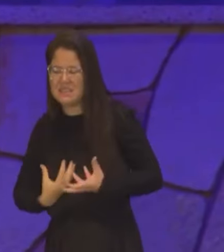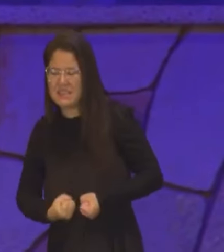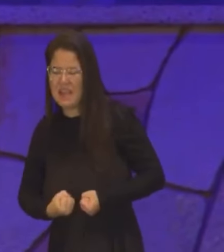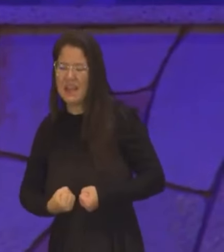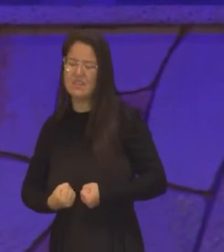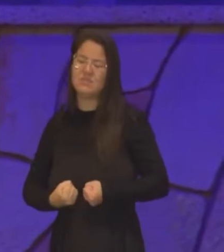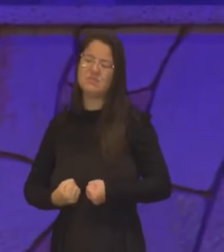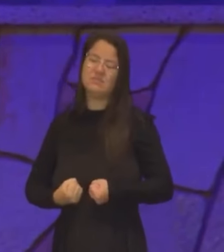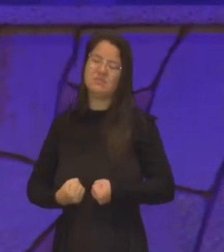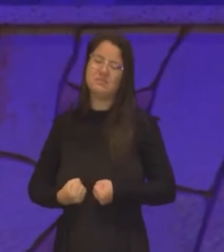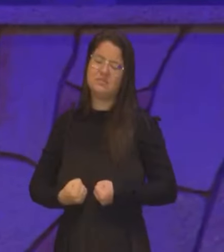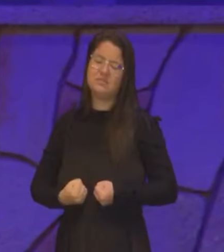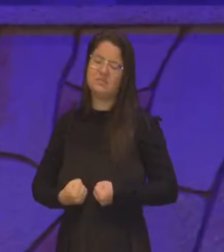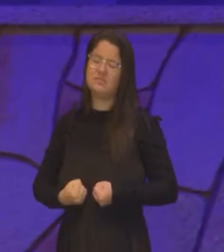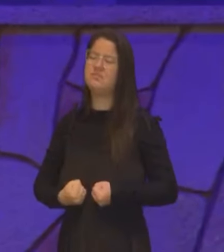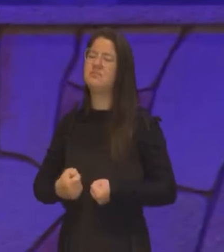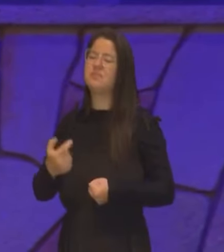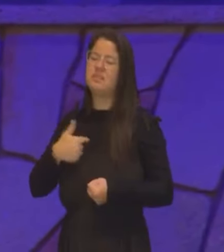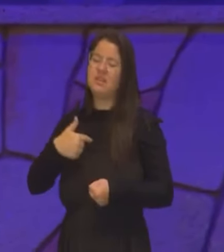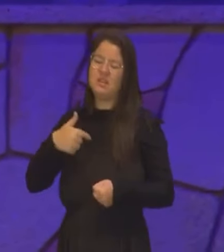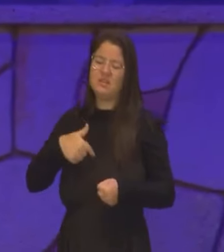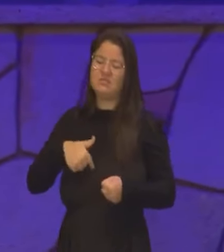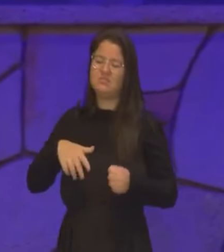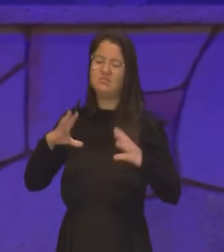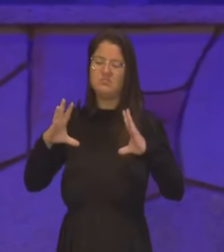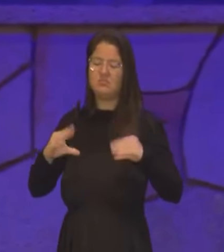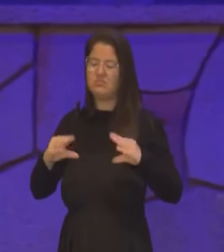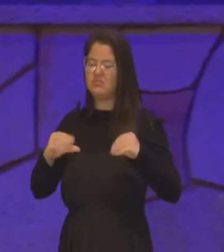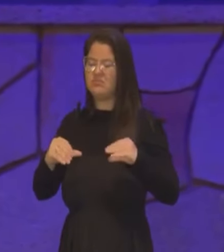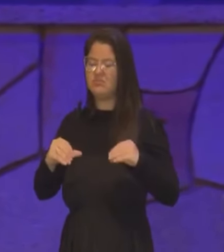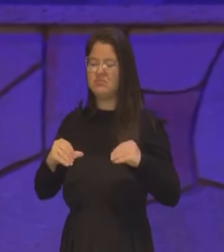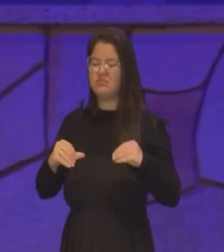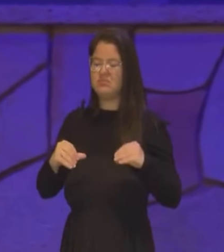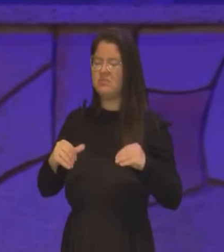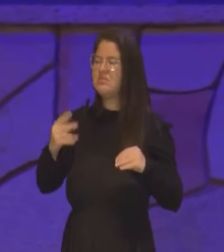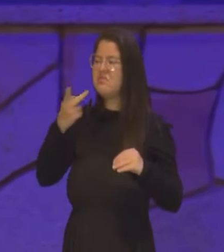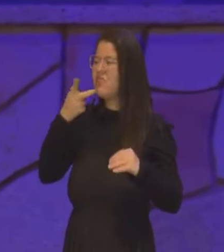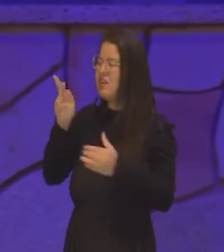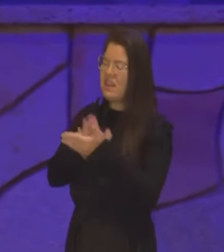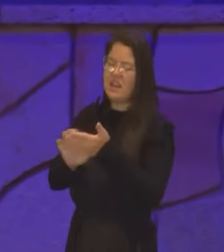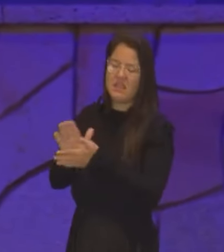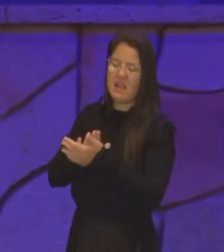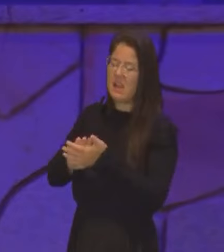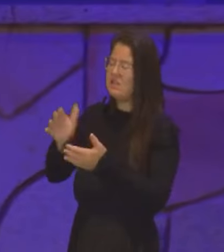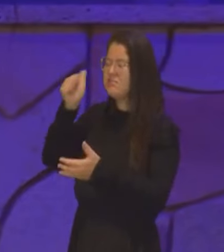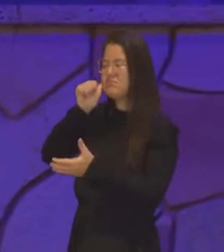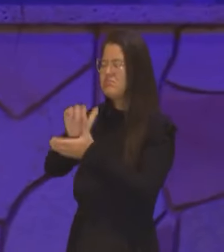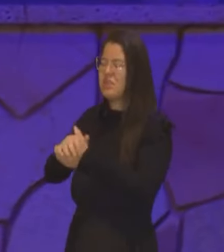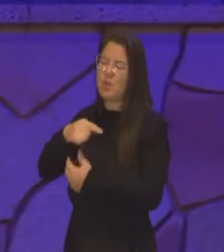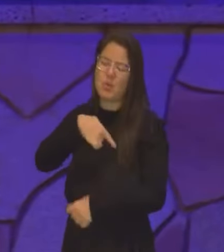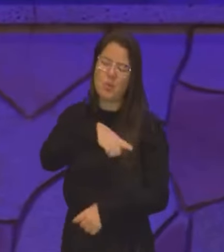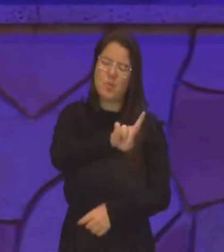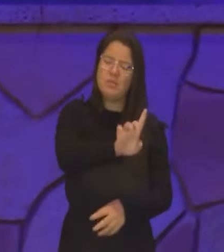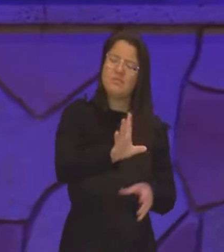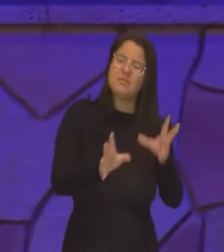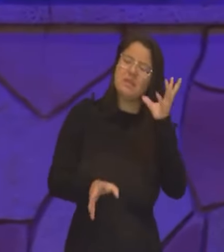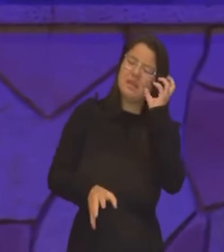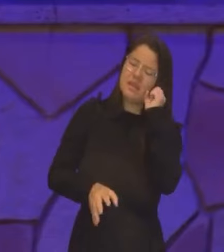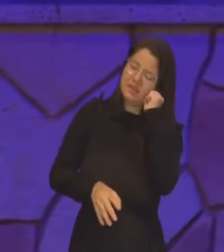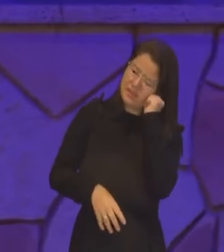eu simplesmente me levantei do sofá, acho que eu nem despedi de Johanne, fui para o quarto, me